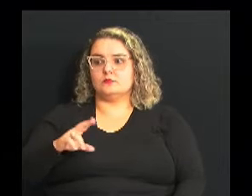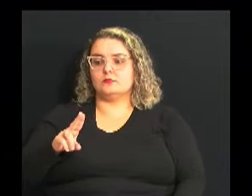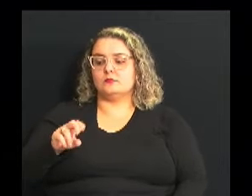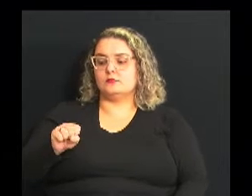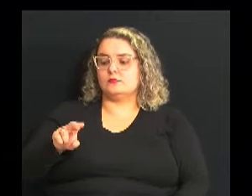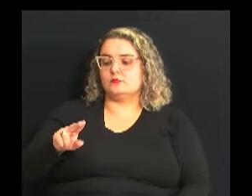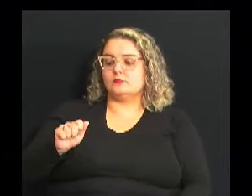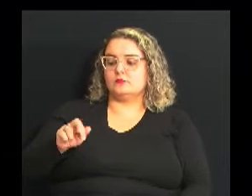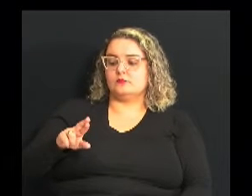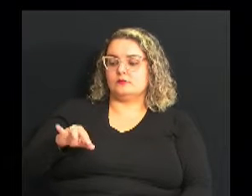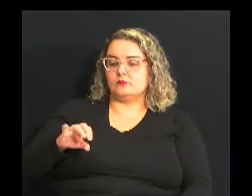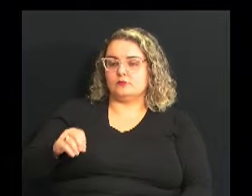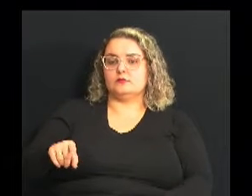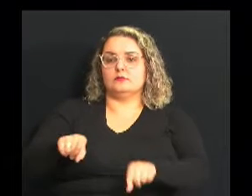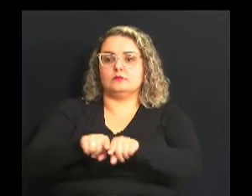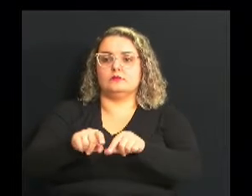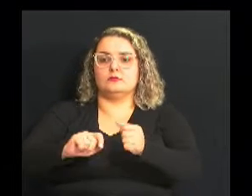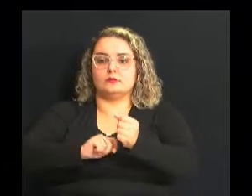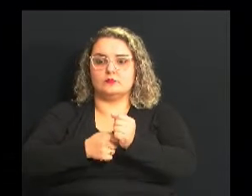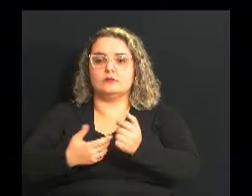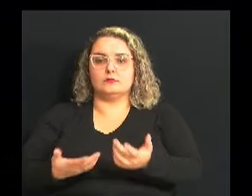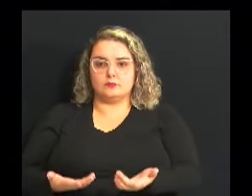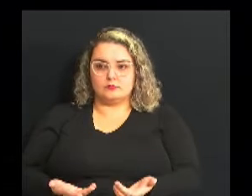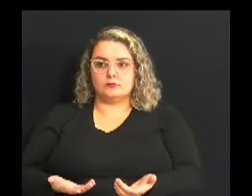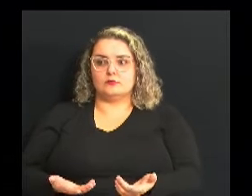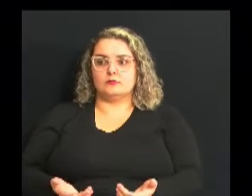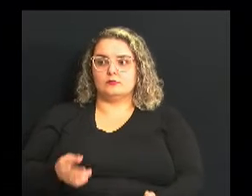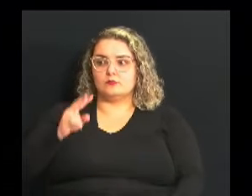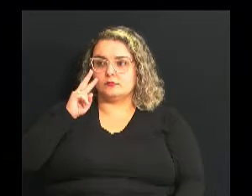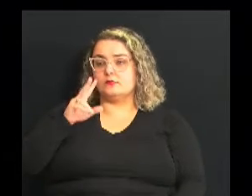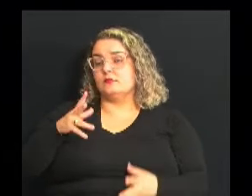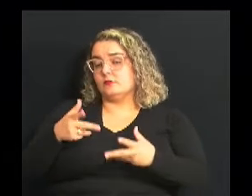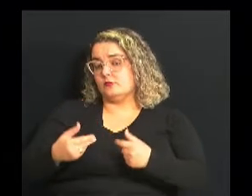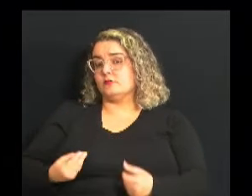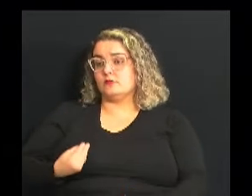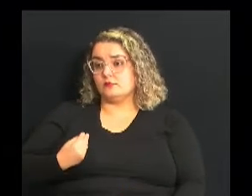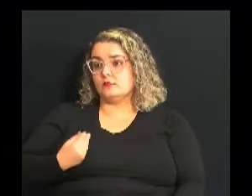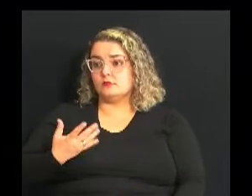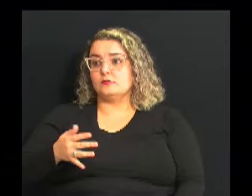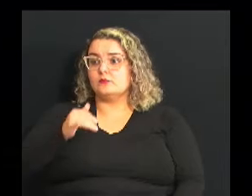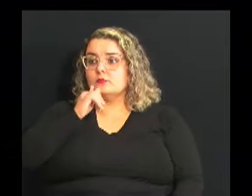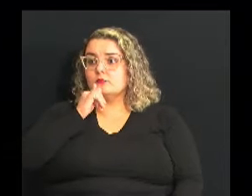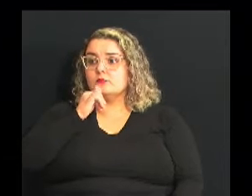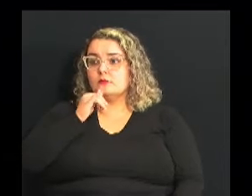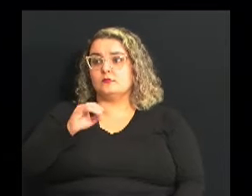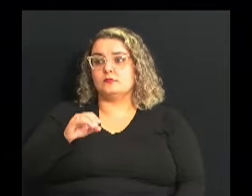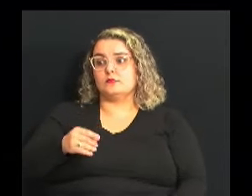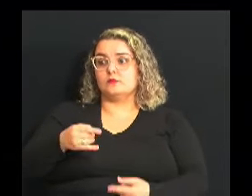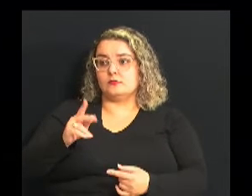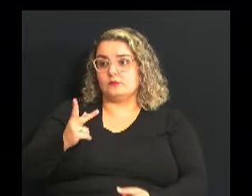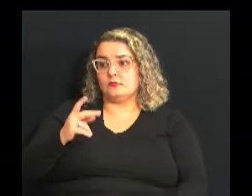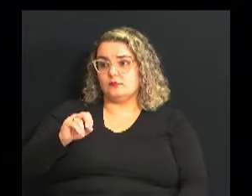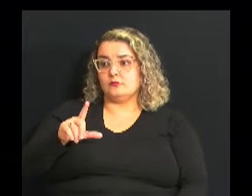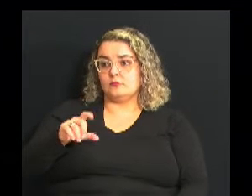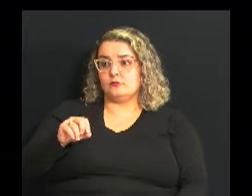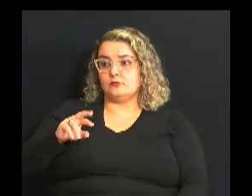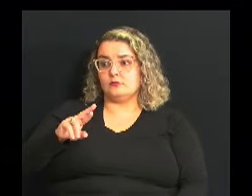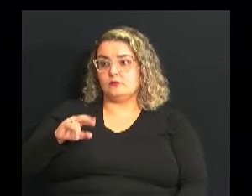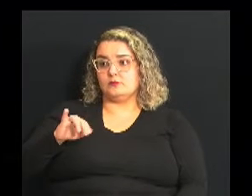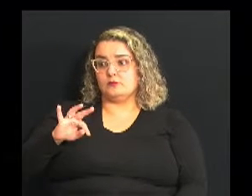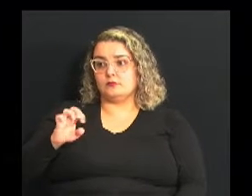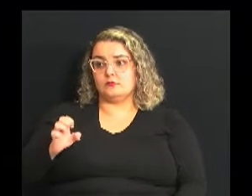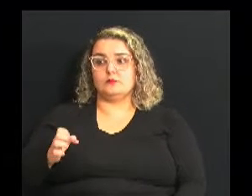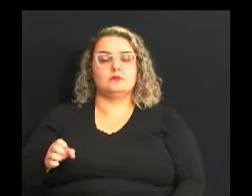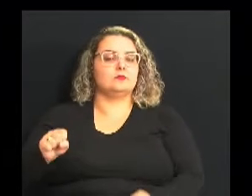e ver alguns aspectos, né, da sua vida funcional. Por exemplo, né, consulta de olerites, recadastramento anual feito pelo